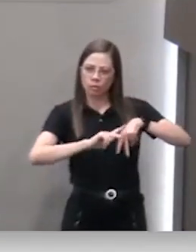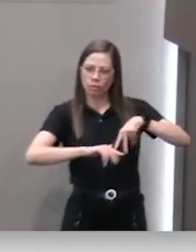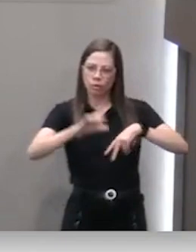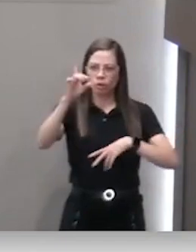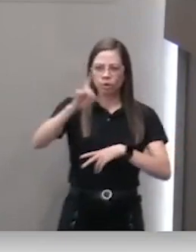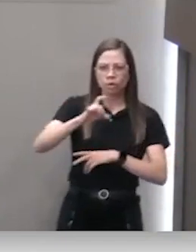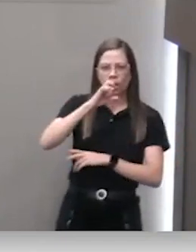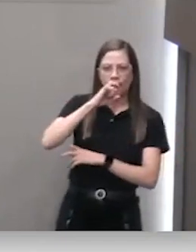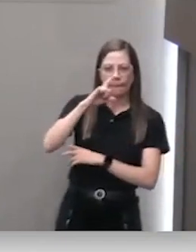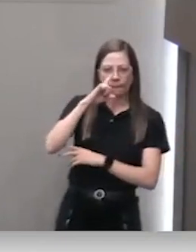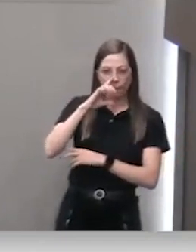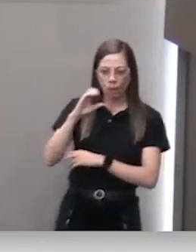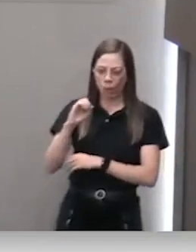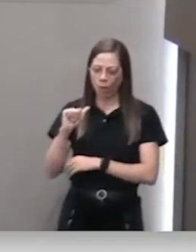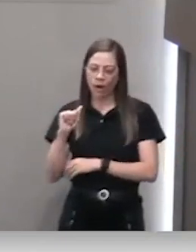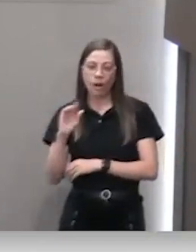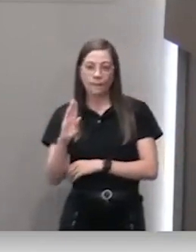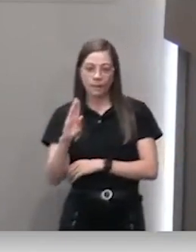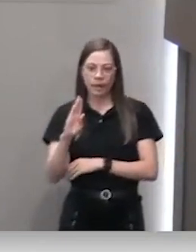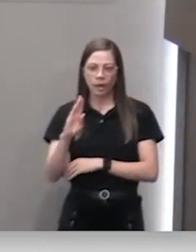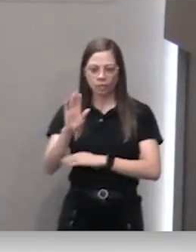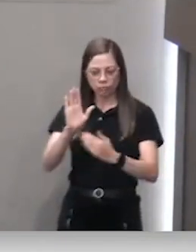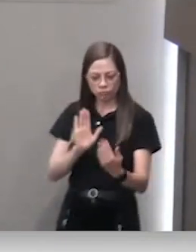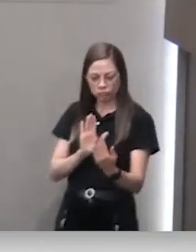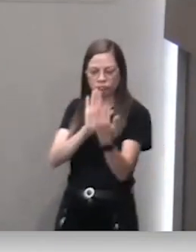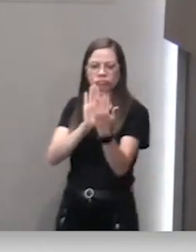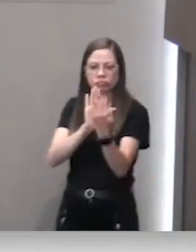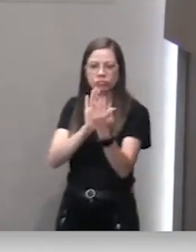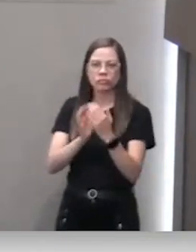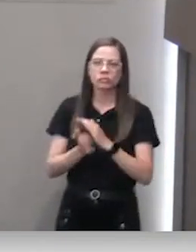OAB nos confrontou? Por favor.